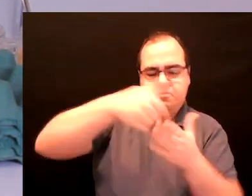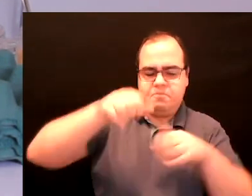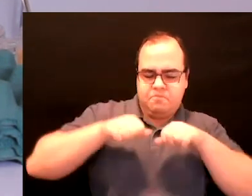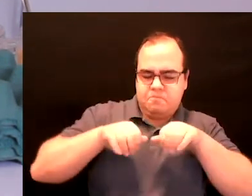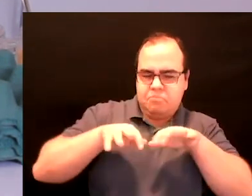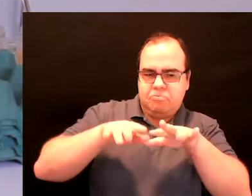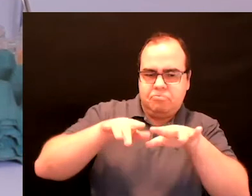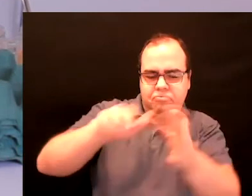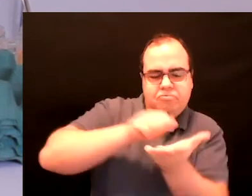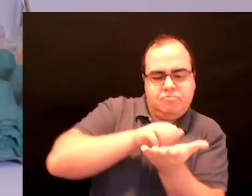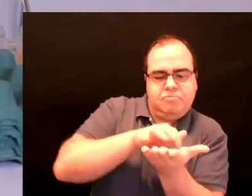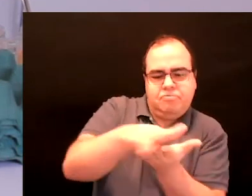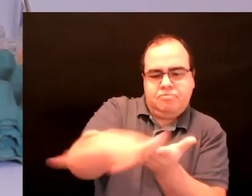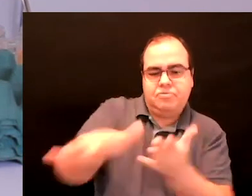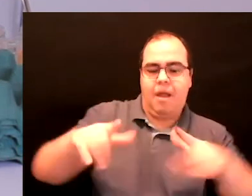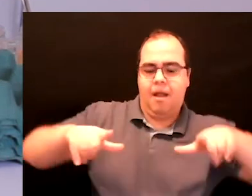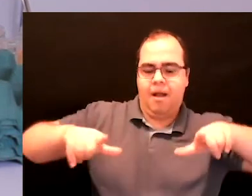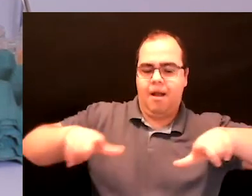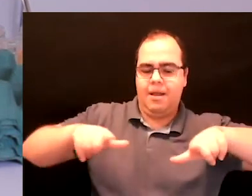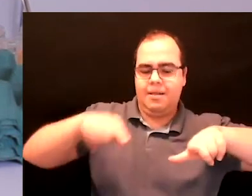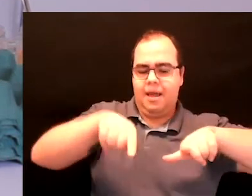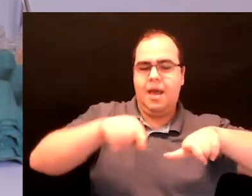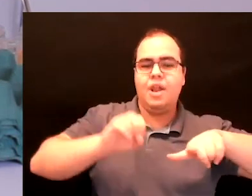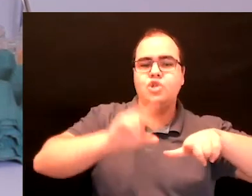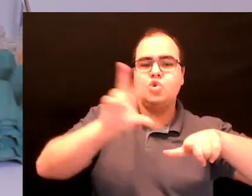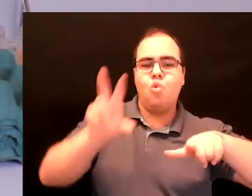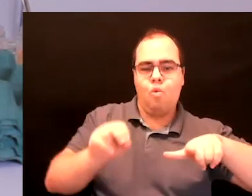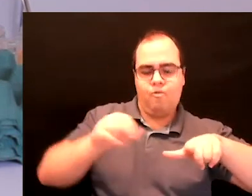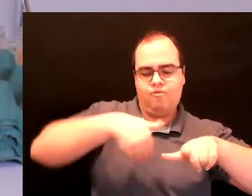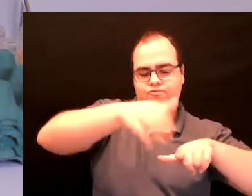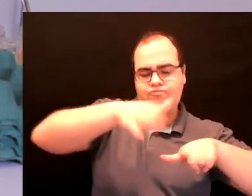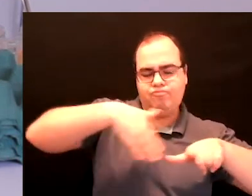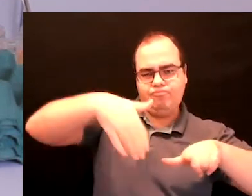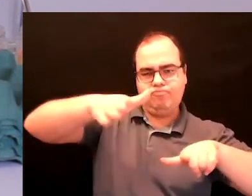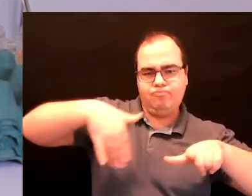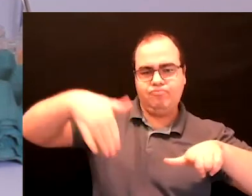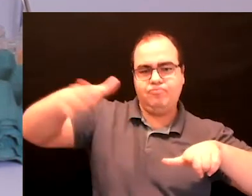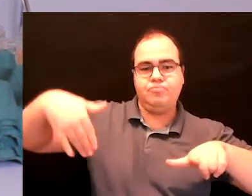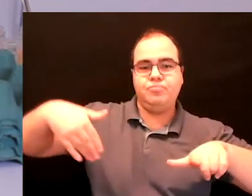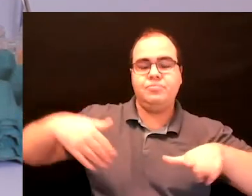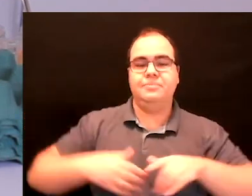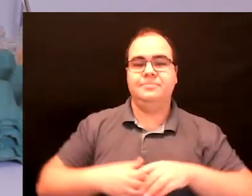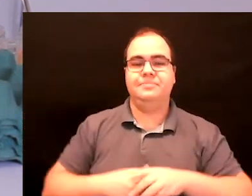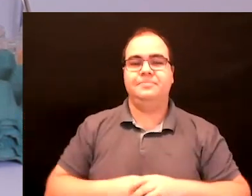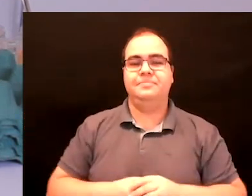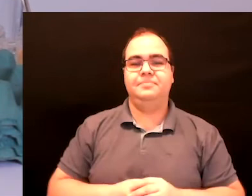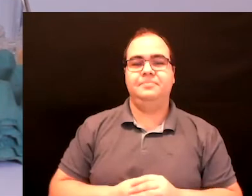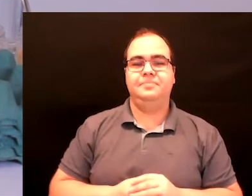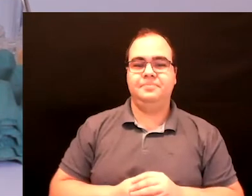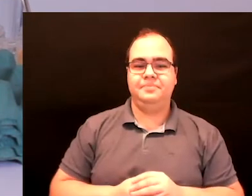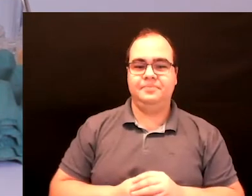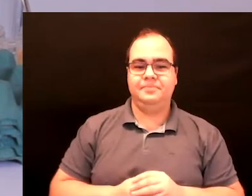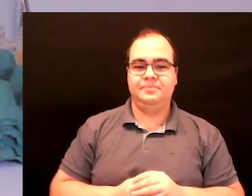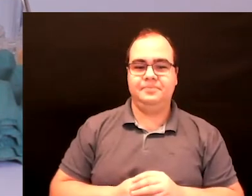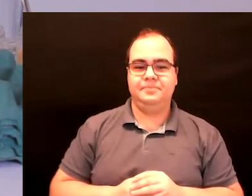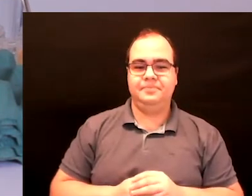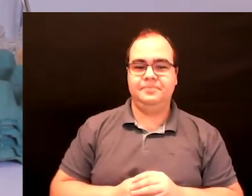cobrir toda essa superfície da cartela de ovo que já foi pintada de branco.